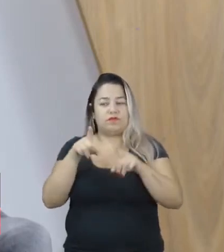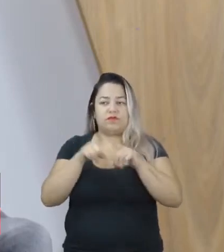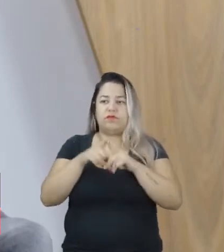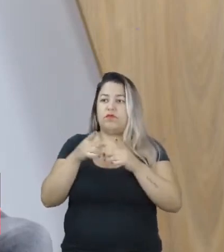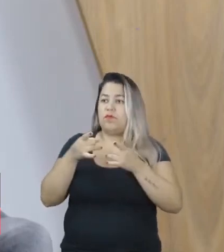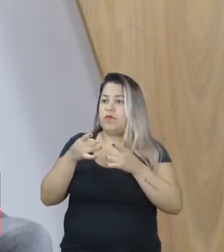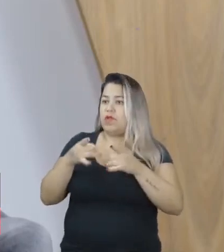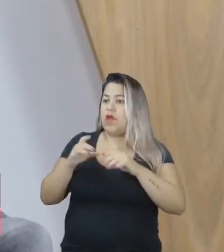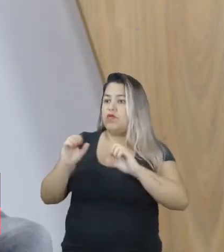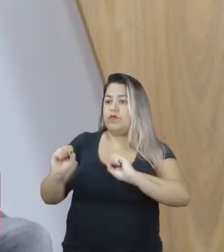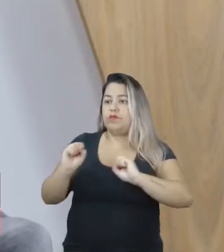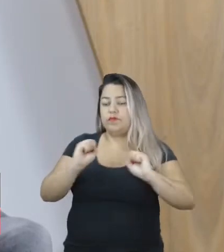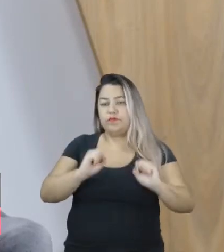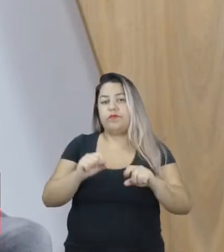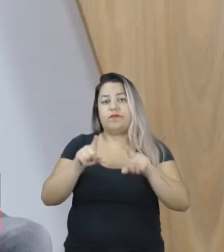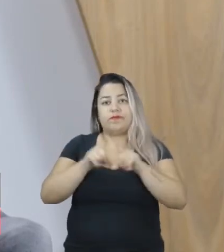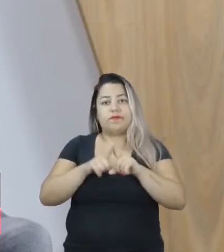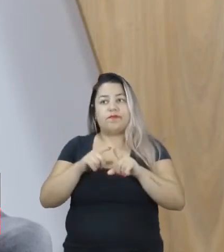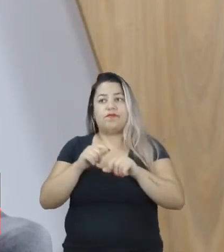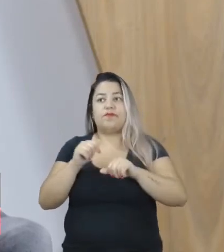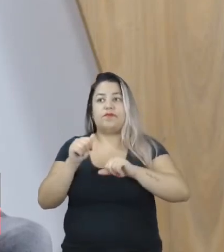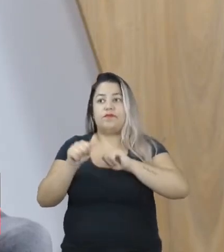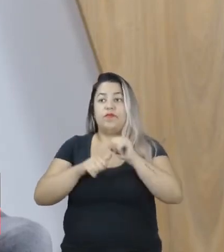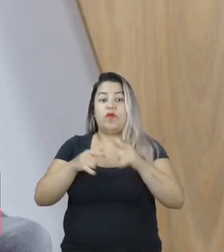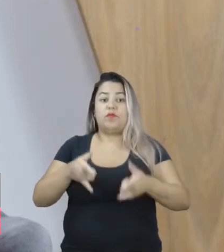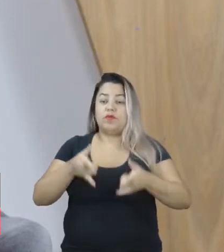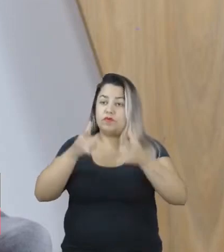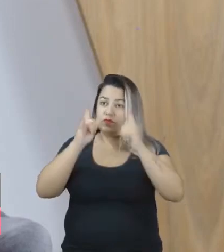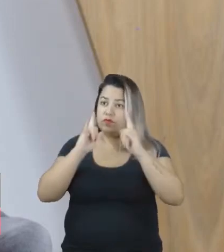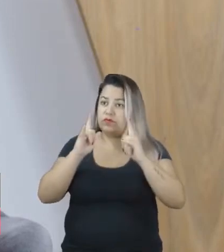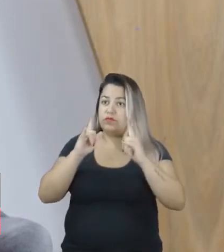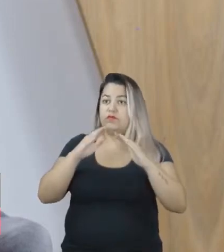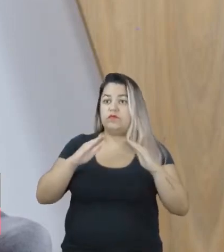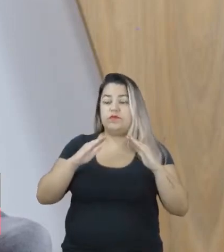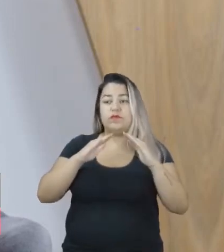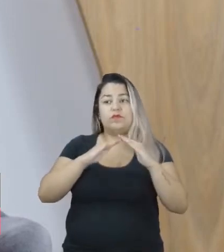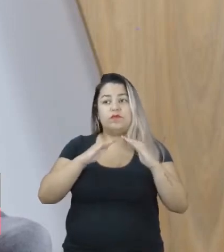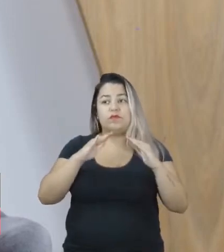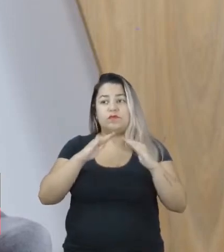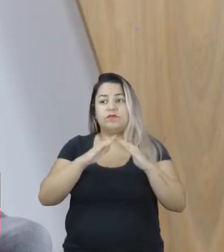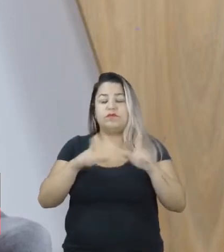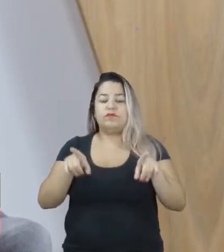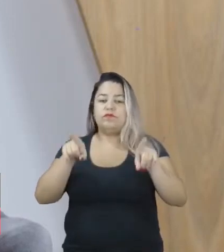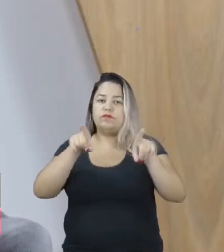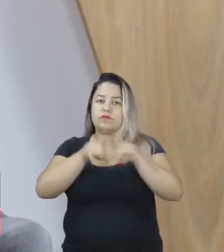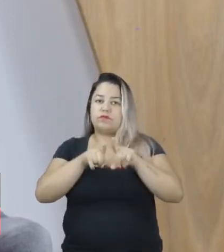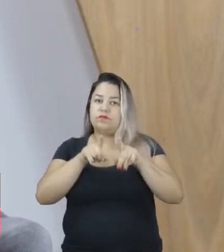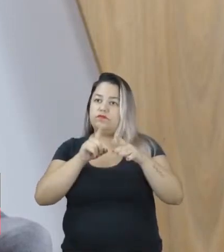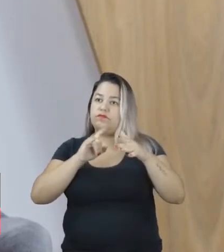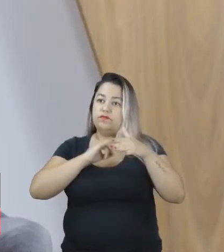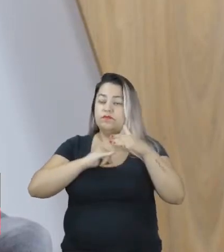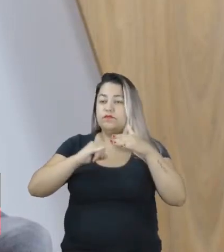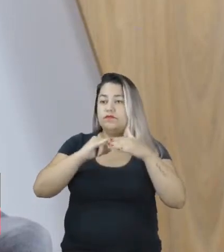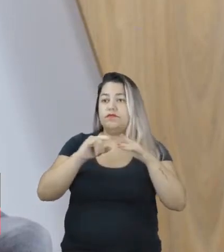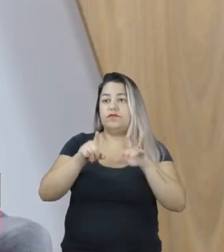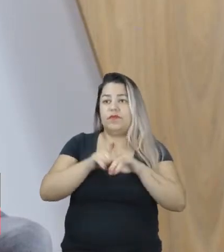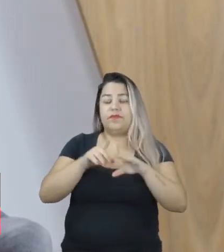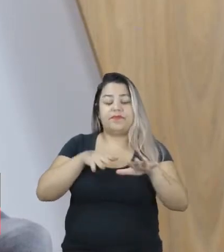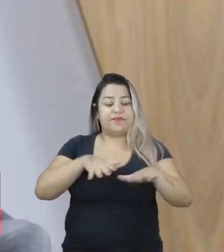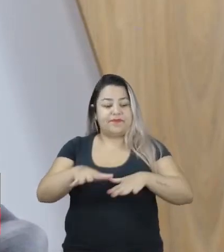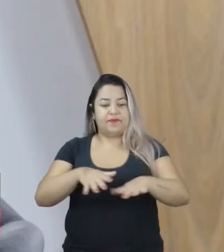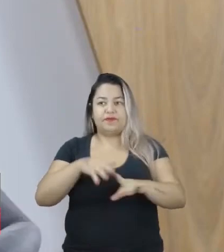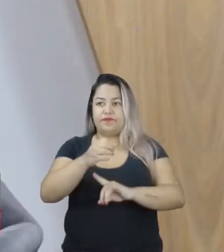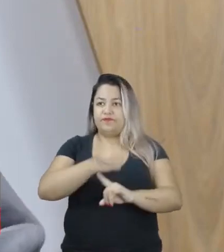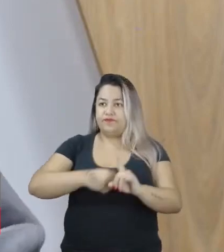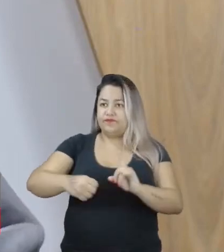abandonados, que podem ter um potencial de virar prédios residenciais, inclusive muito em parceria com entidades de movimentos sociais